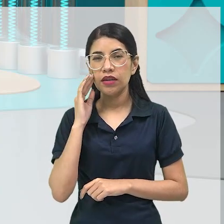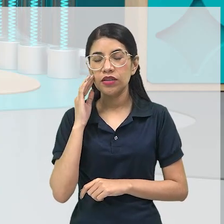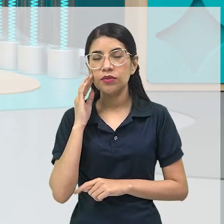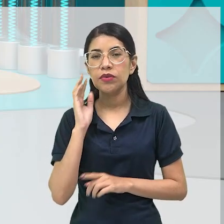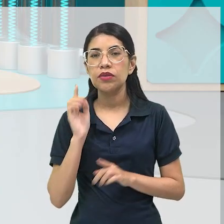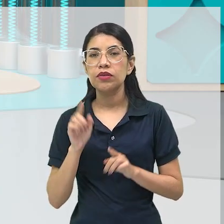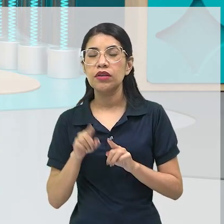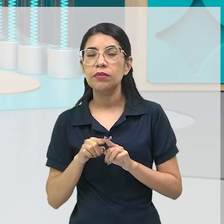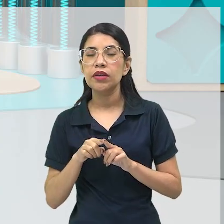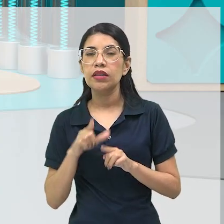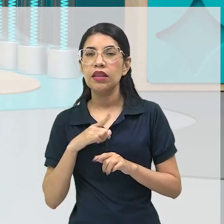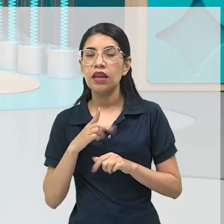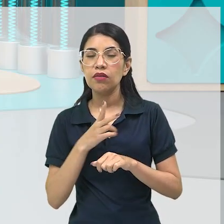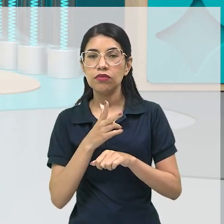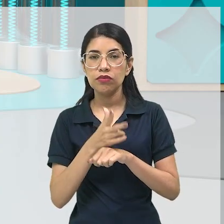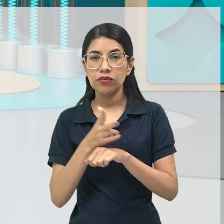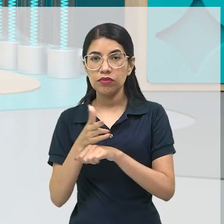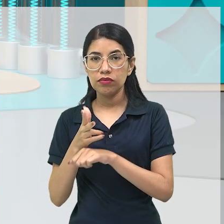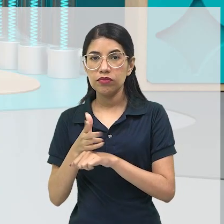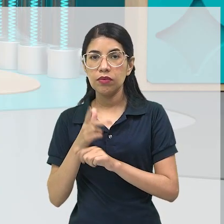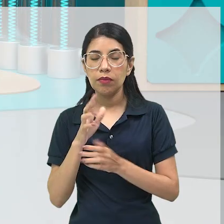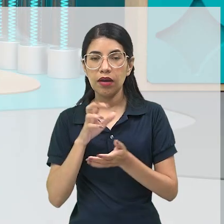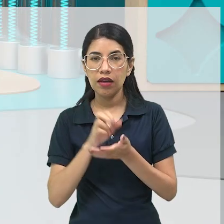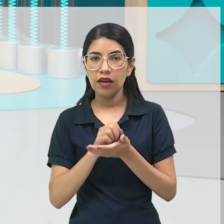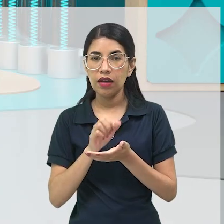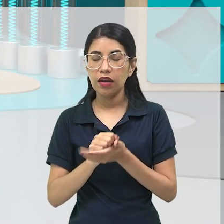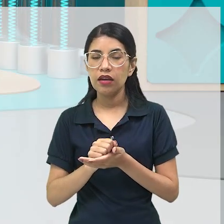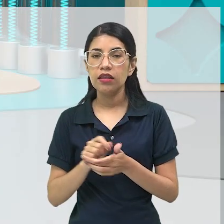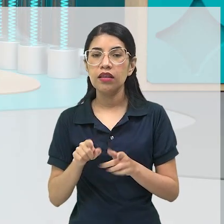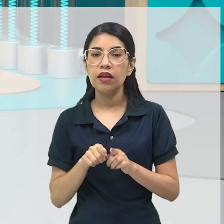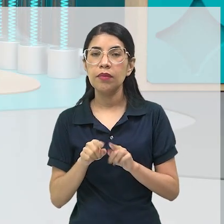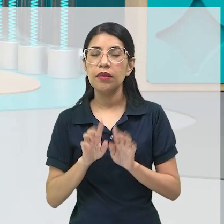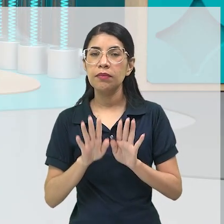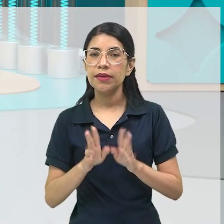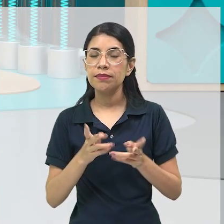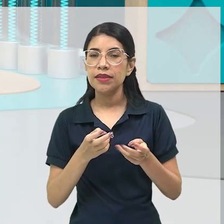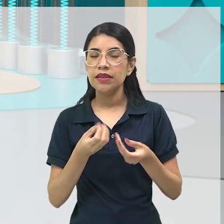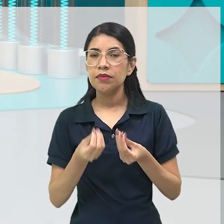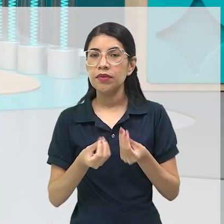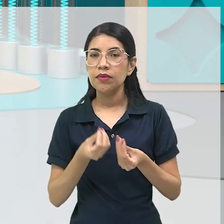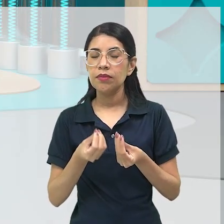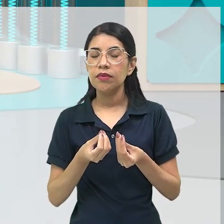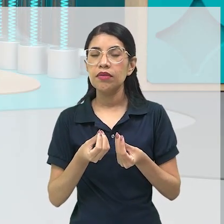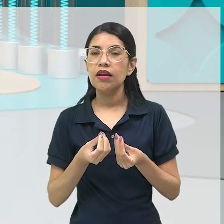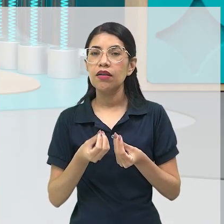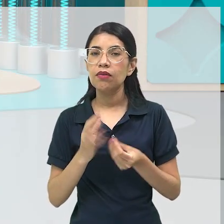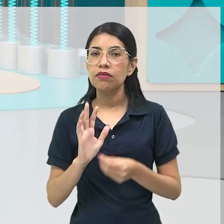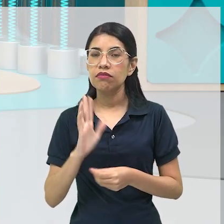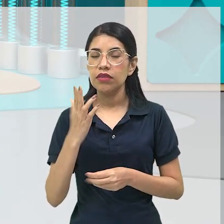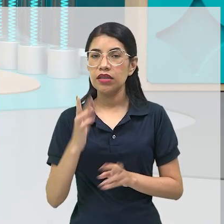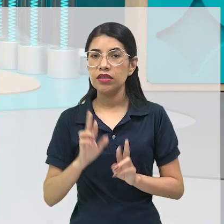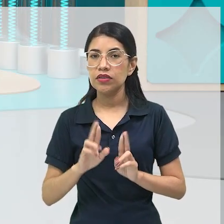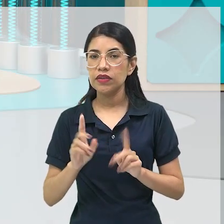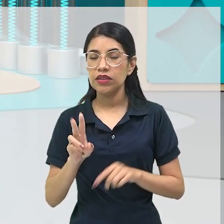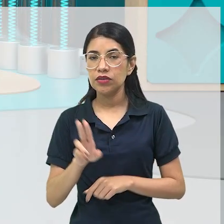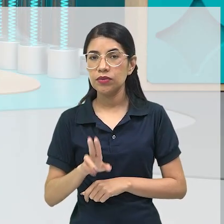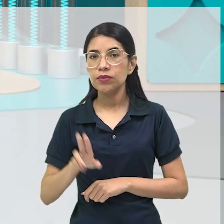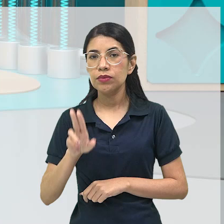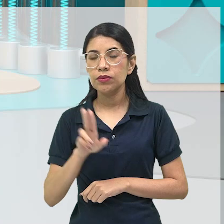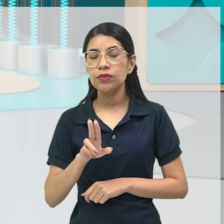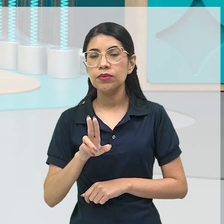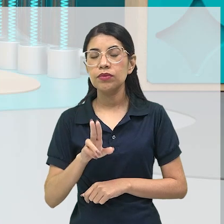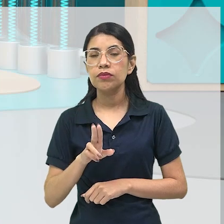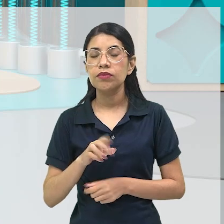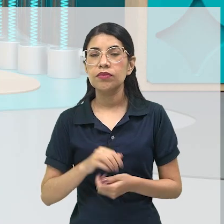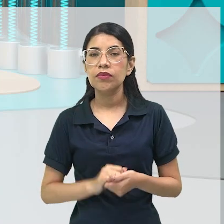tem-se um registro, mas olha só como é diferente essa utilização de trazer tudo que